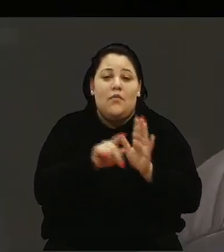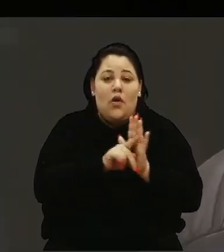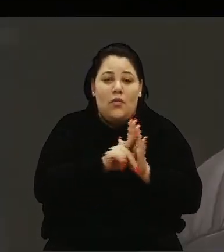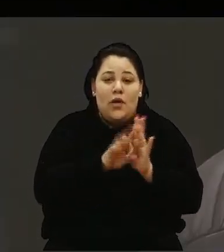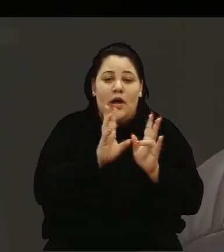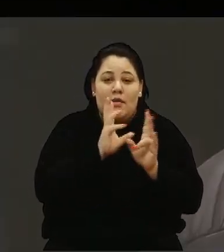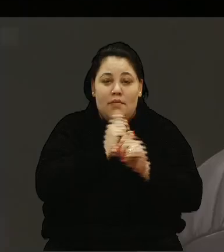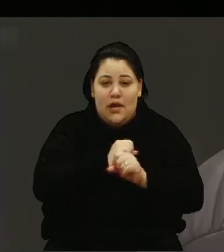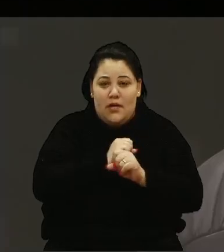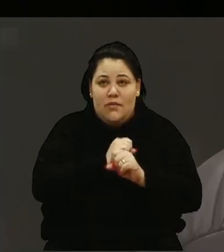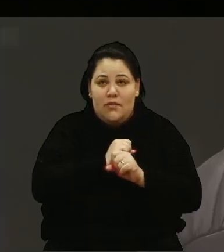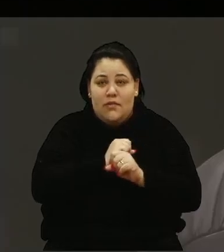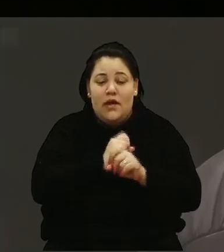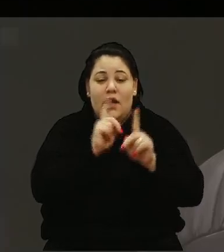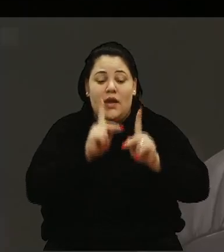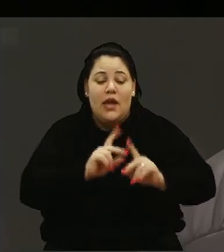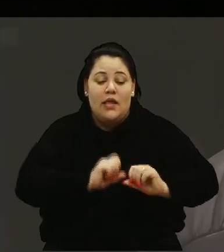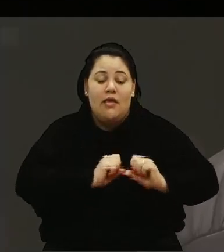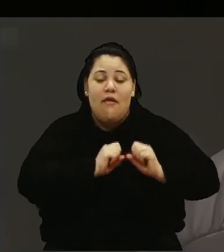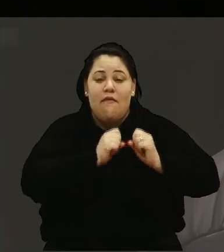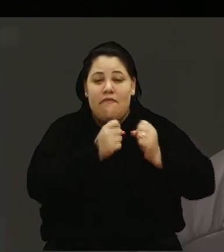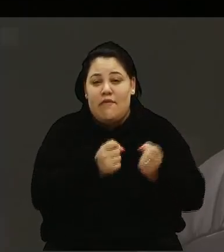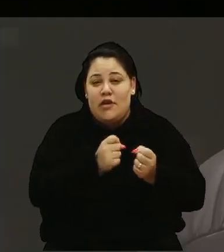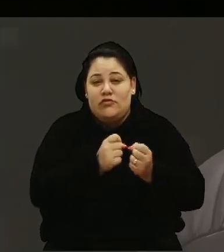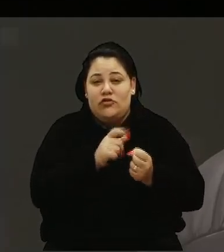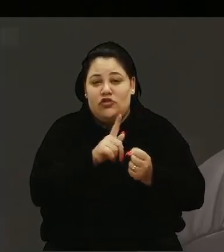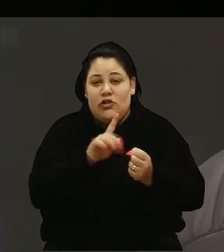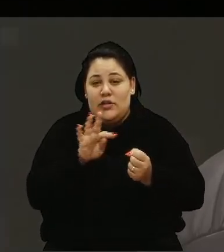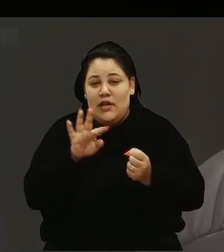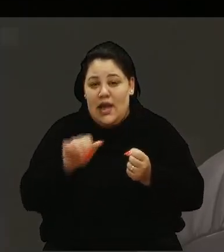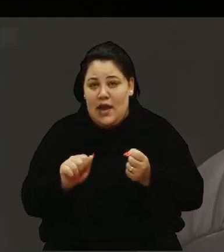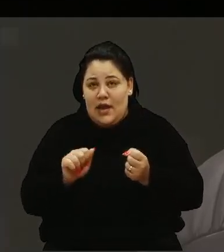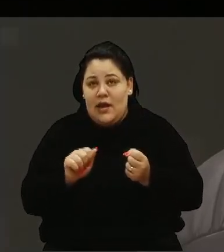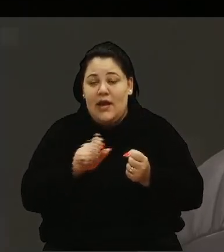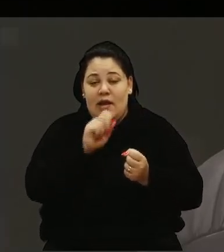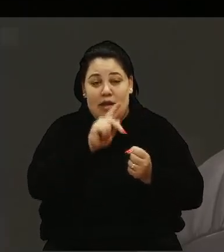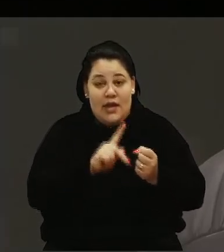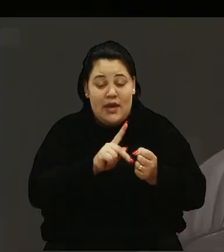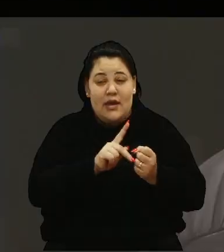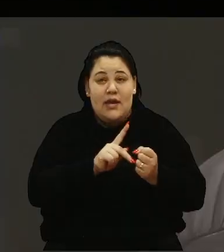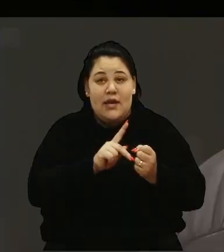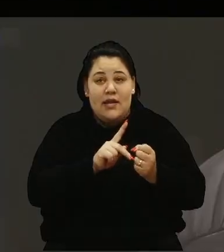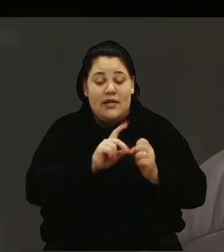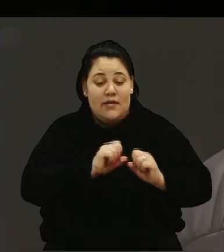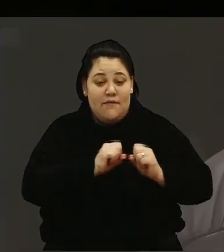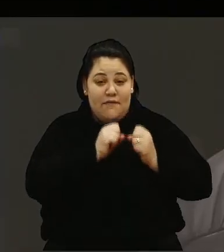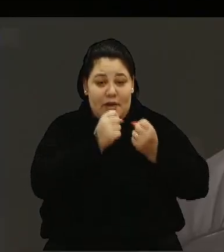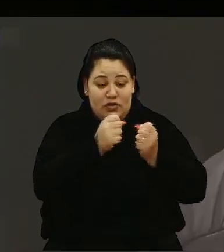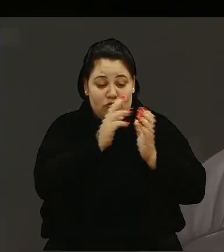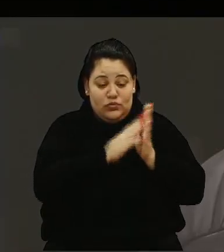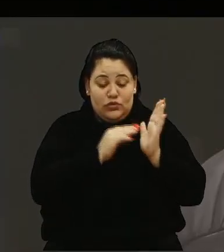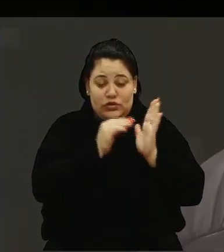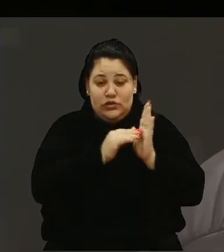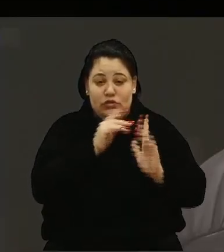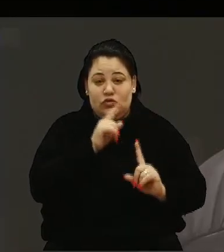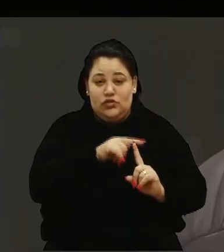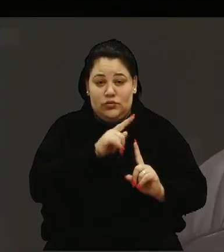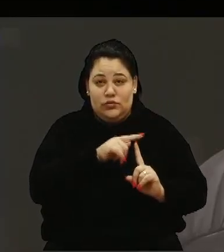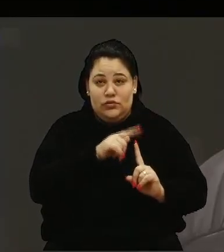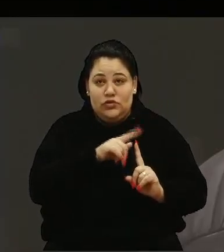que defende a GTA? Não sou eu que sou defensor da GTA. Quem defende a implementação e fiscalização do modelo de GTA